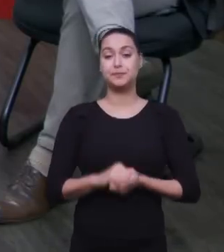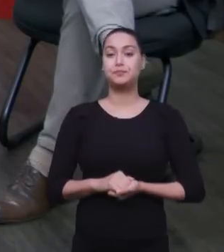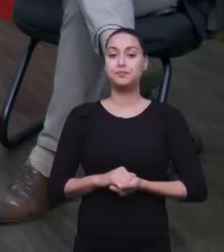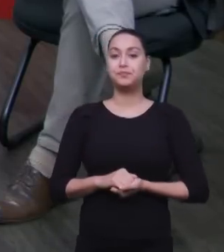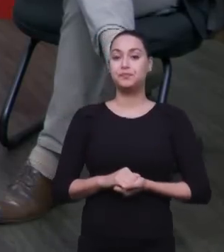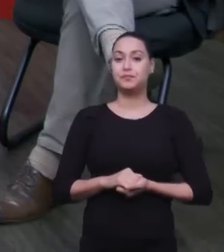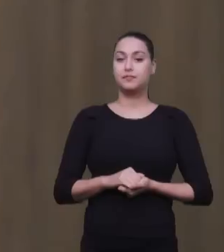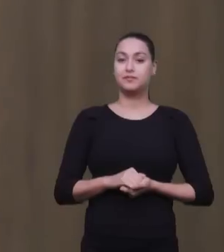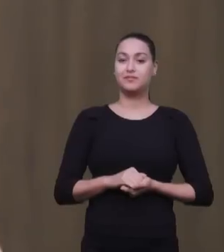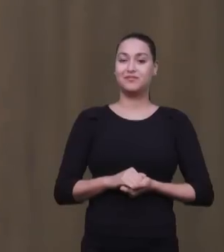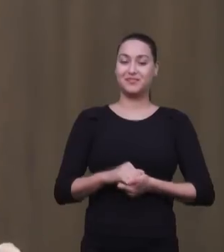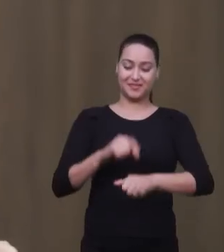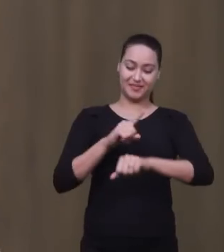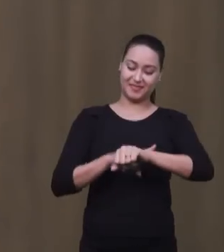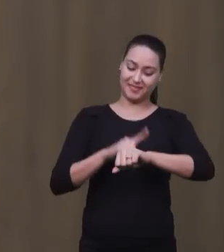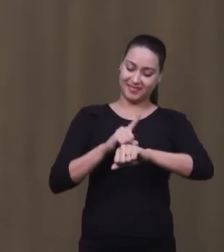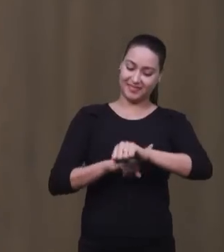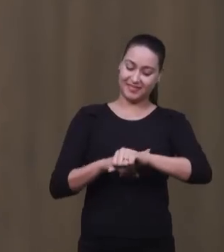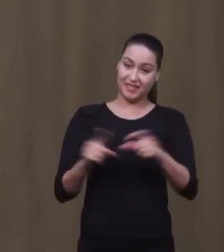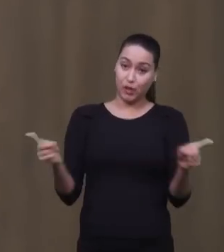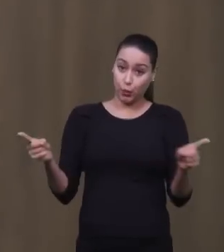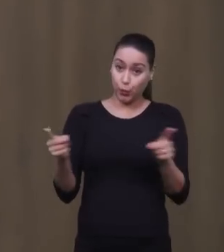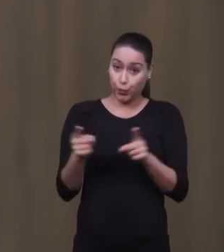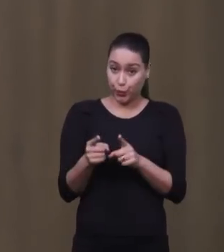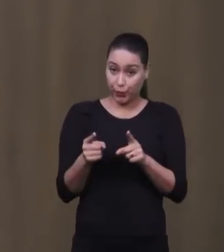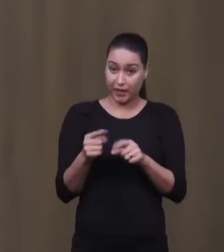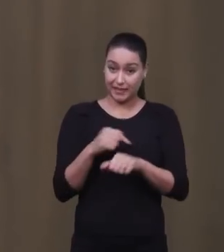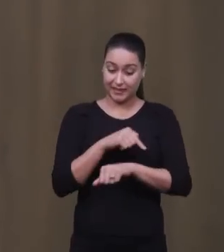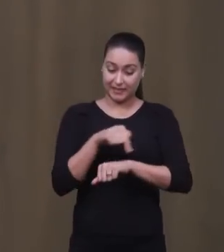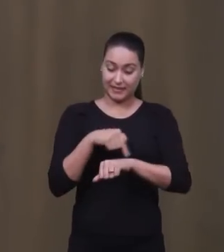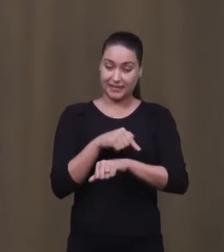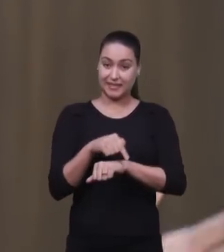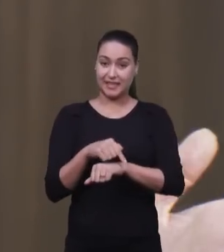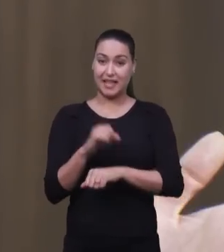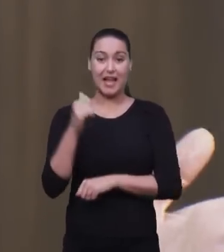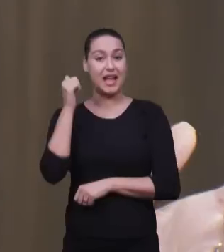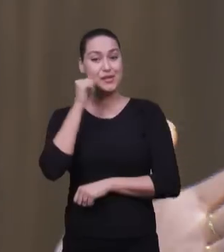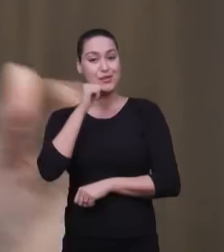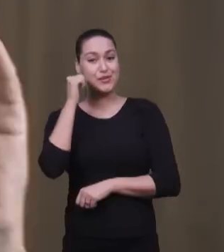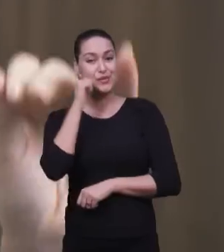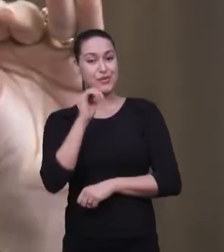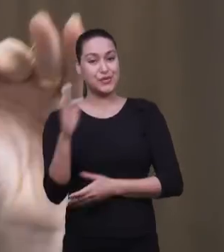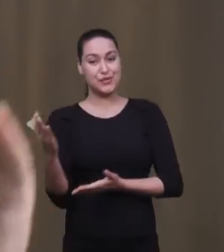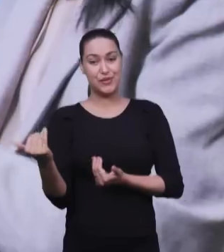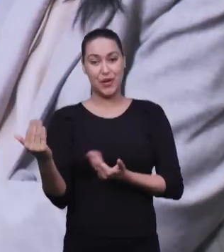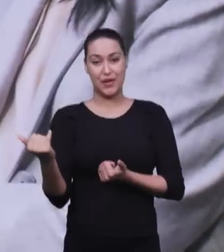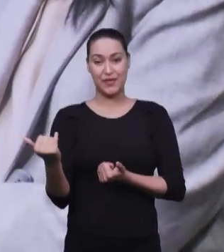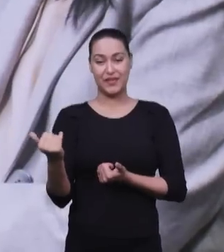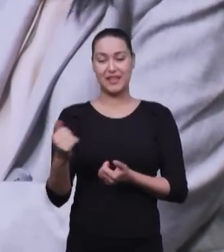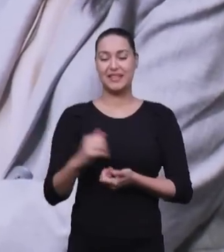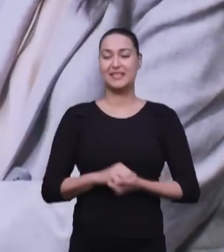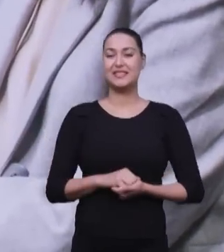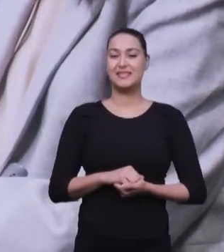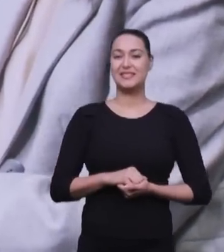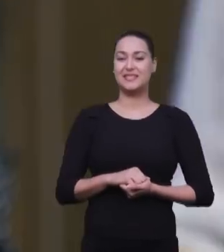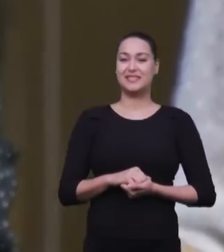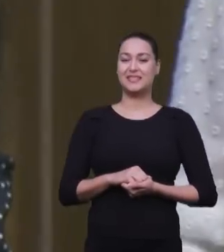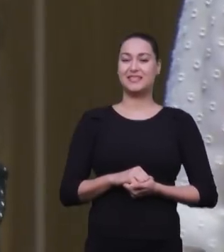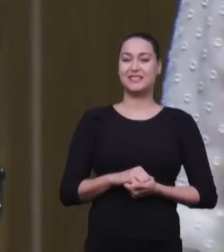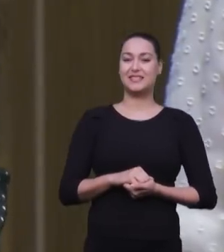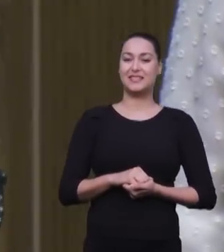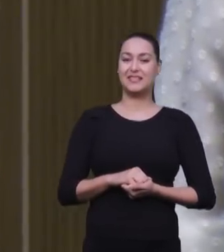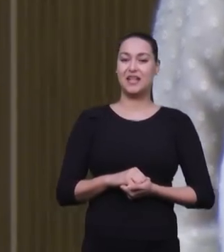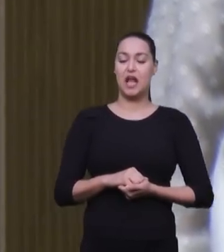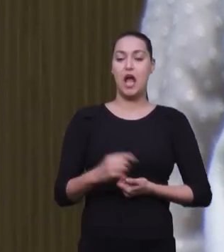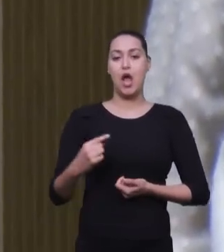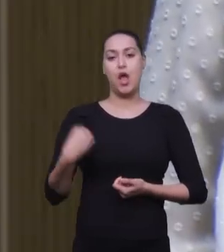vai fazer. Como o tempo é pequeno, então vamos selecionar agora uma jovem para ela fazer a pergunta final. Vamos lá.